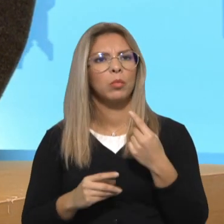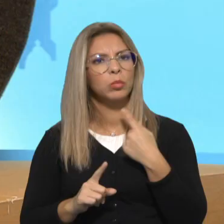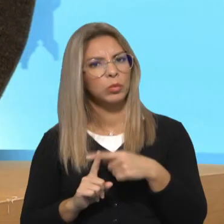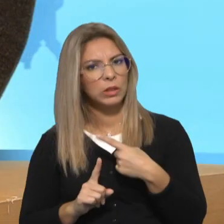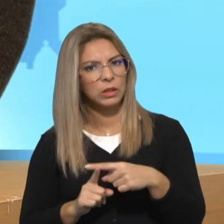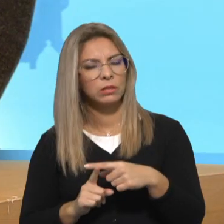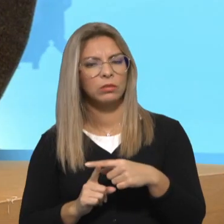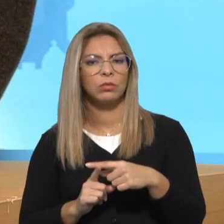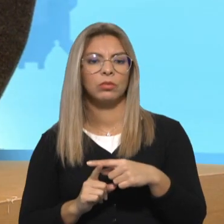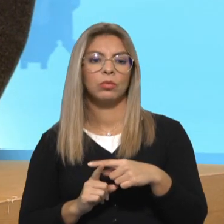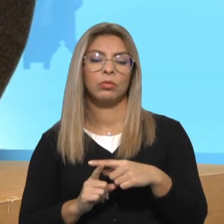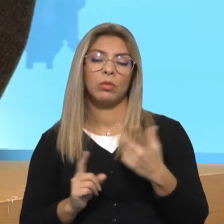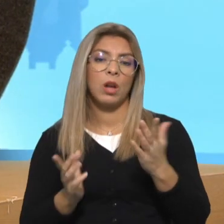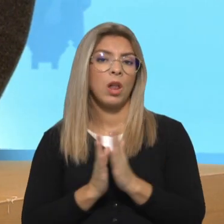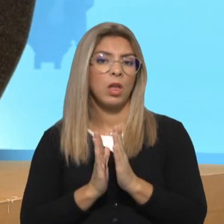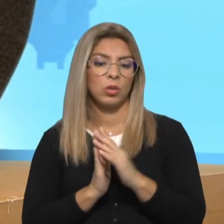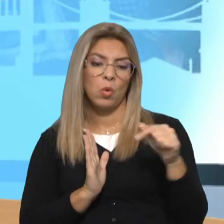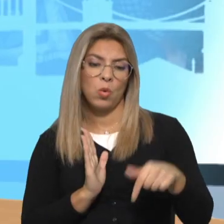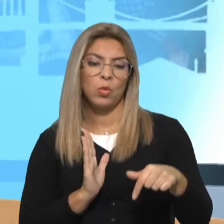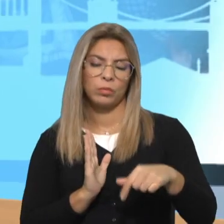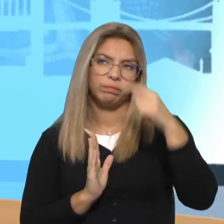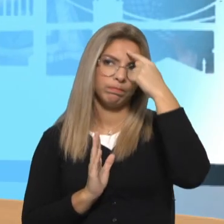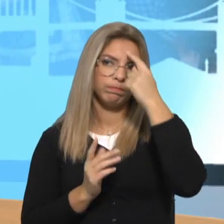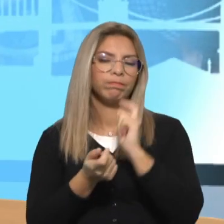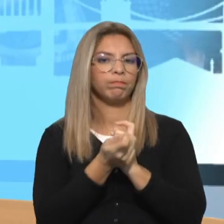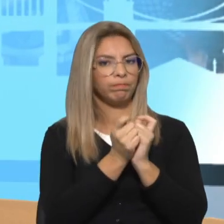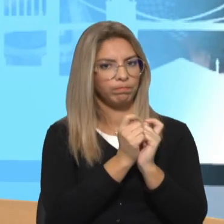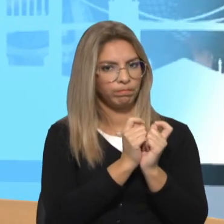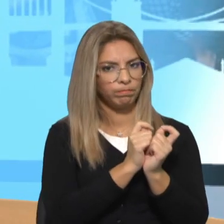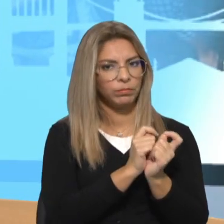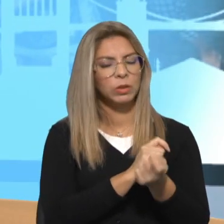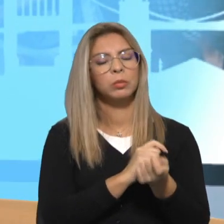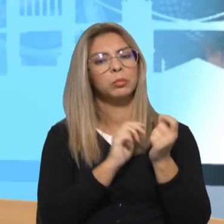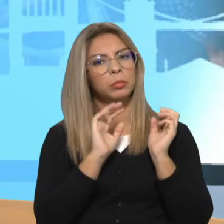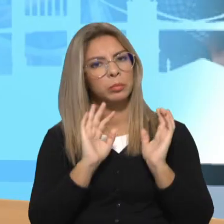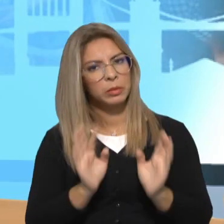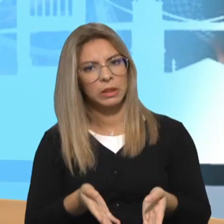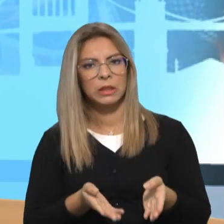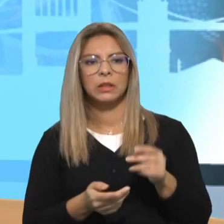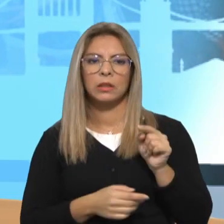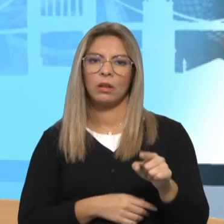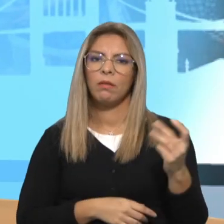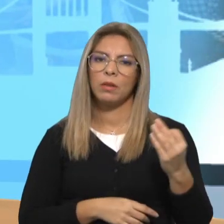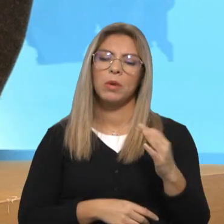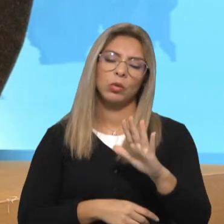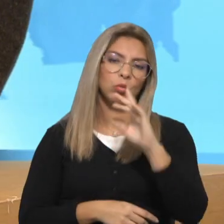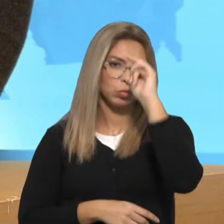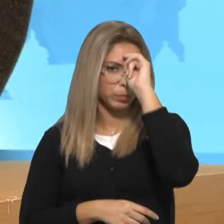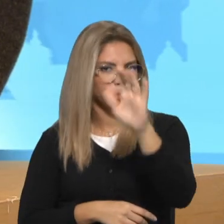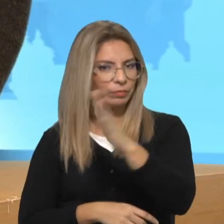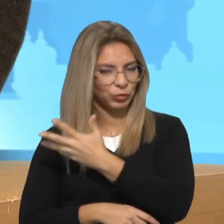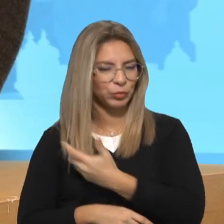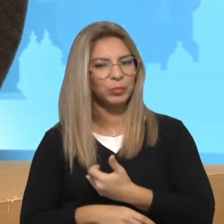Igreja de hoje, que tem que mudar um bocadinho, penso eu, todas estas questões fraturantes, eu com todo o respeito... Já lá vamos